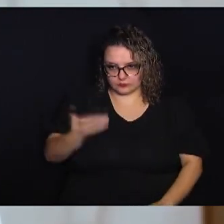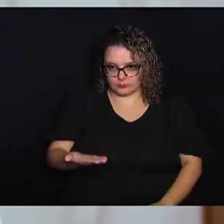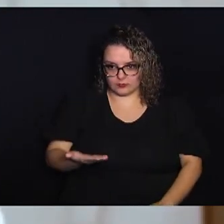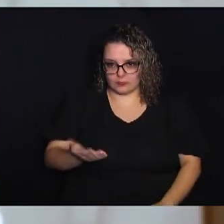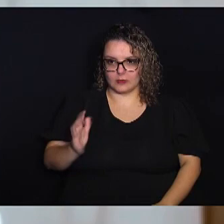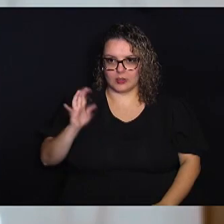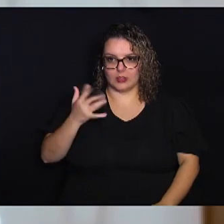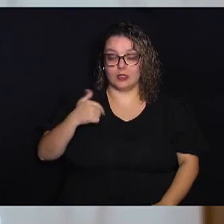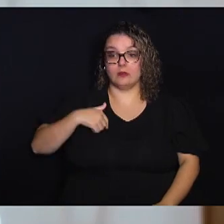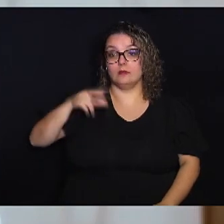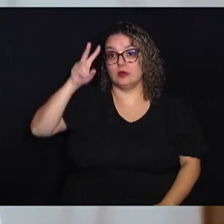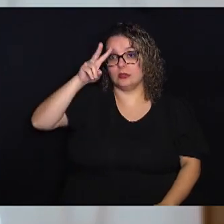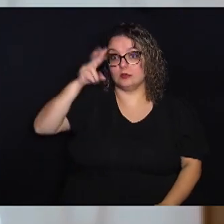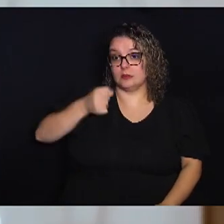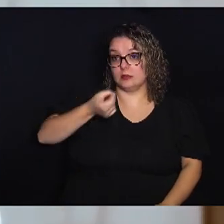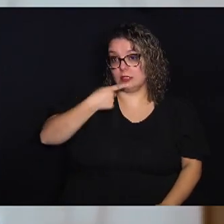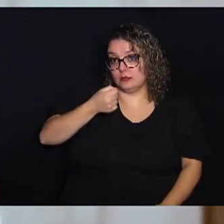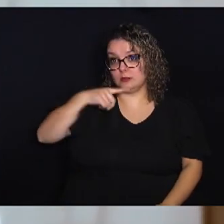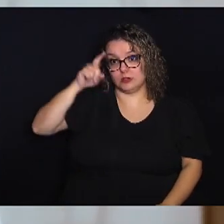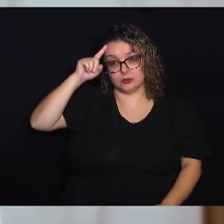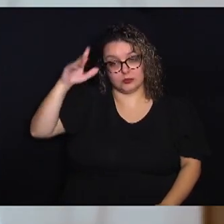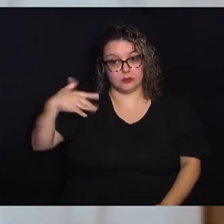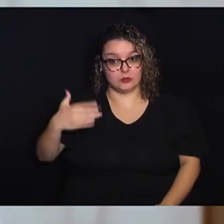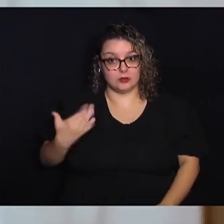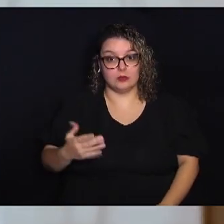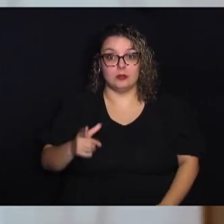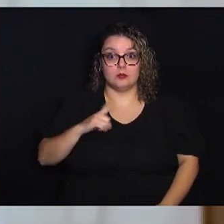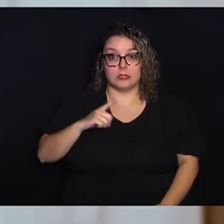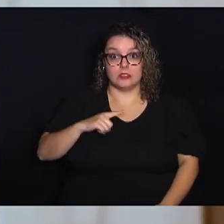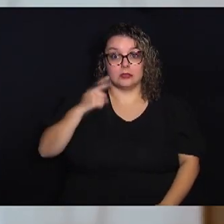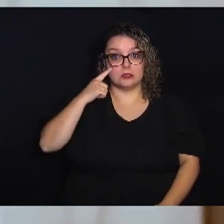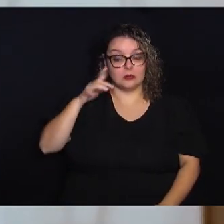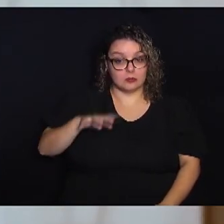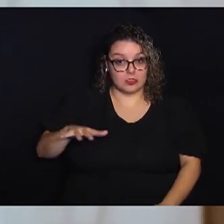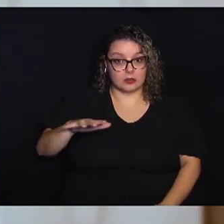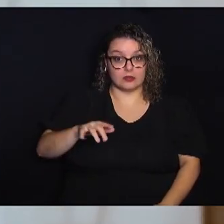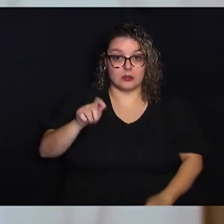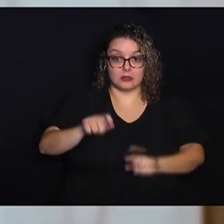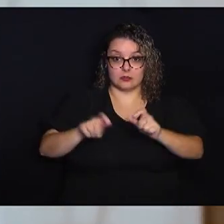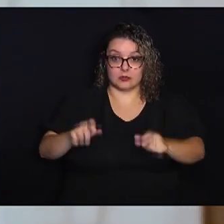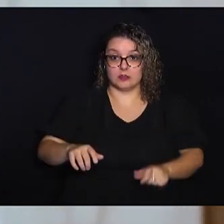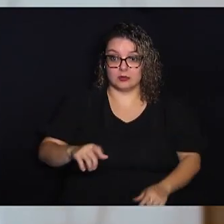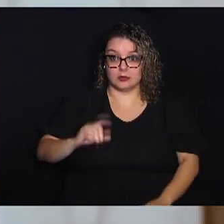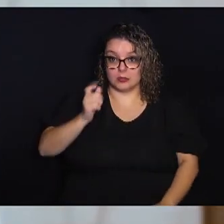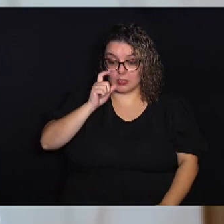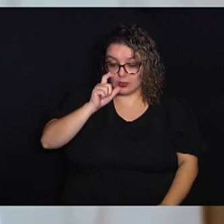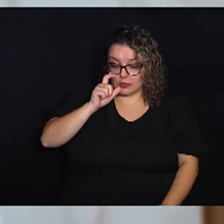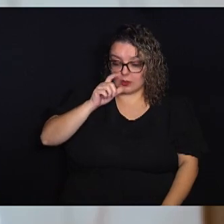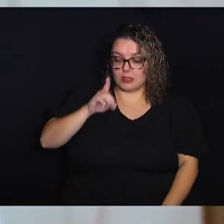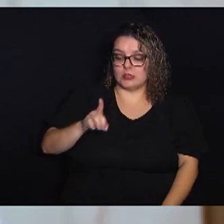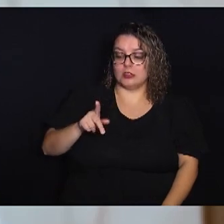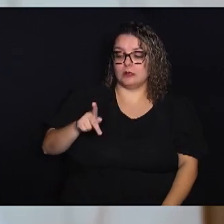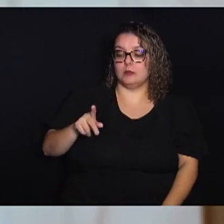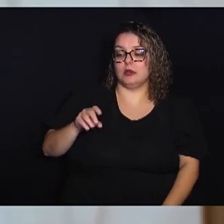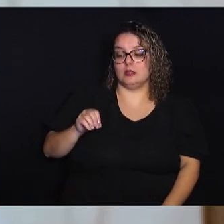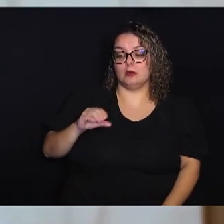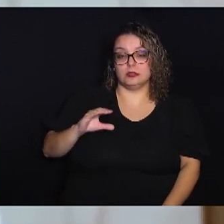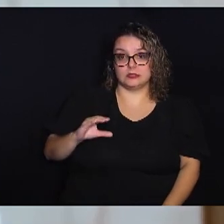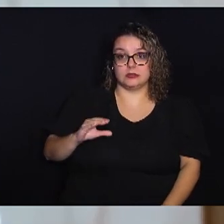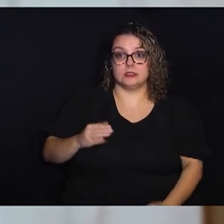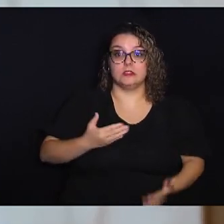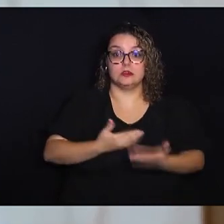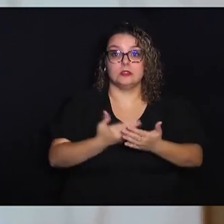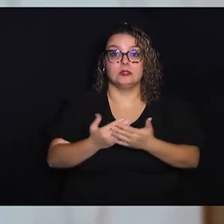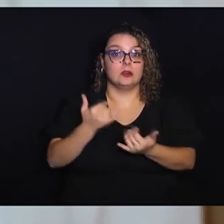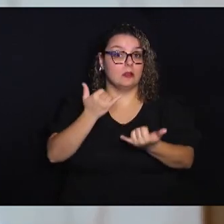vou lembrar de eu tomar o meu remédio todo dia. Para você ter uma ideia, só as pessoas com asma e DPOC, tem estudos que mostram que só